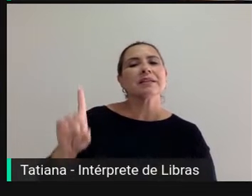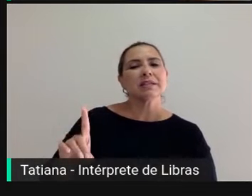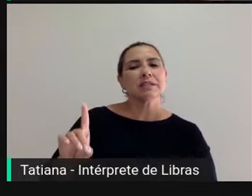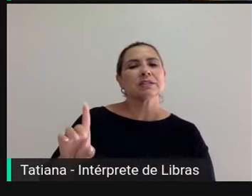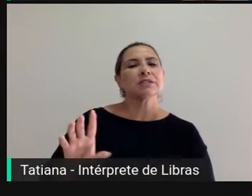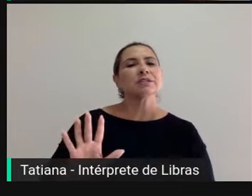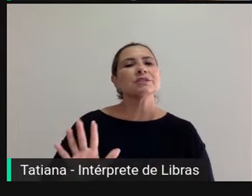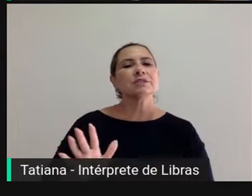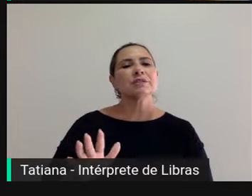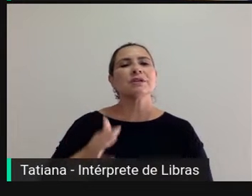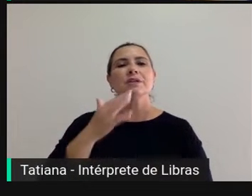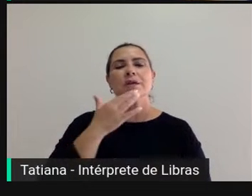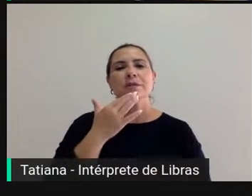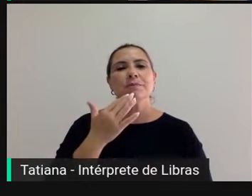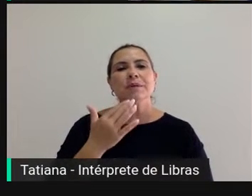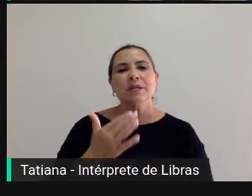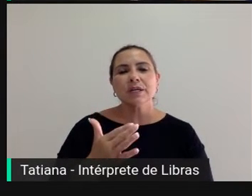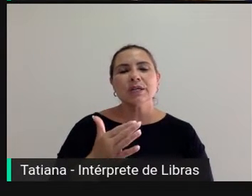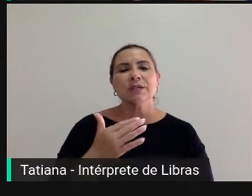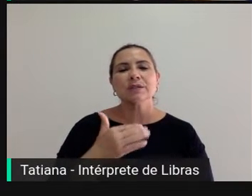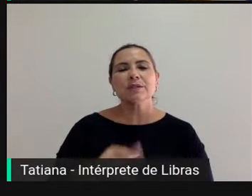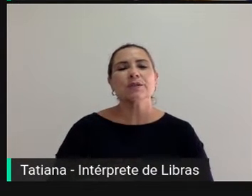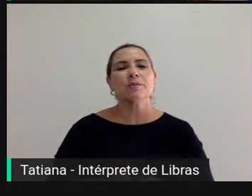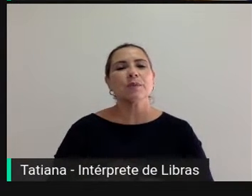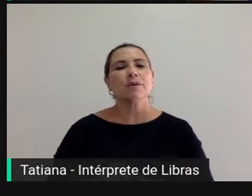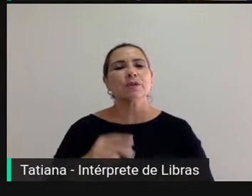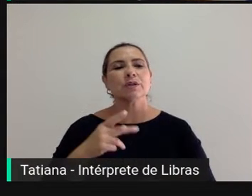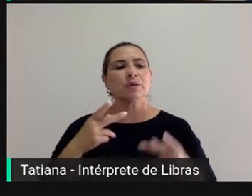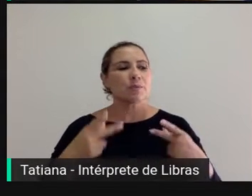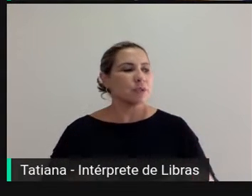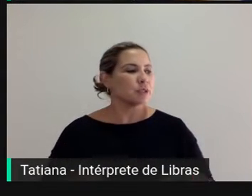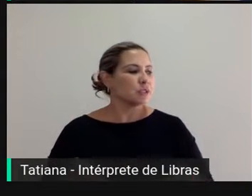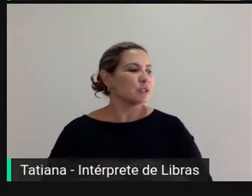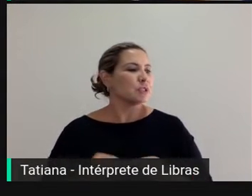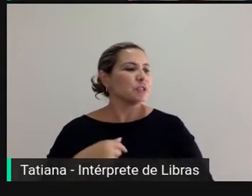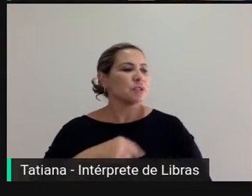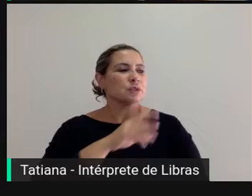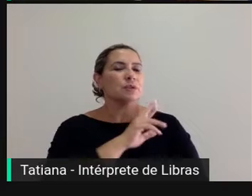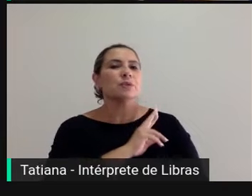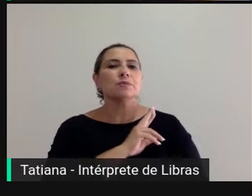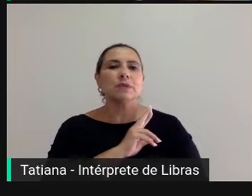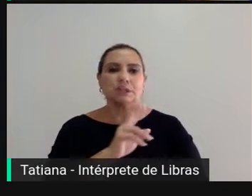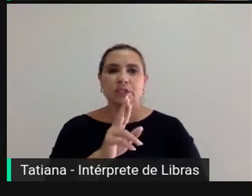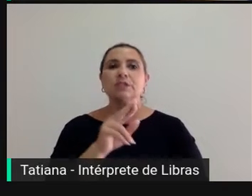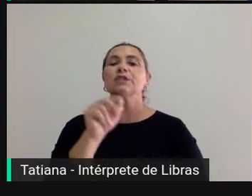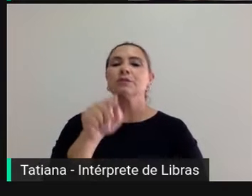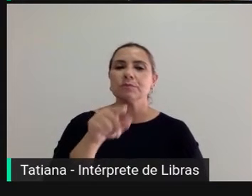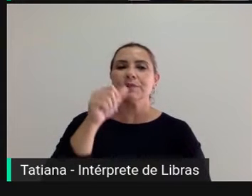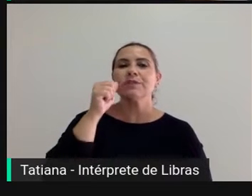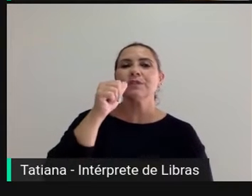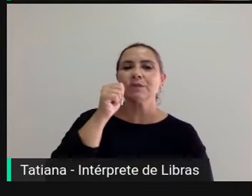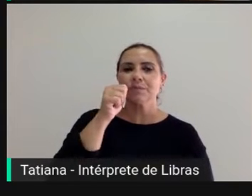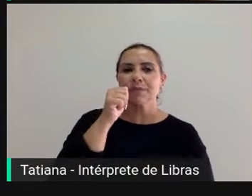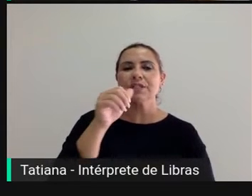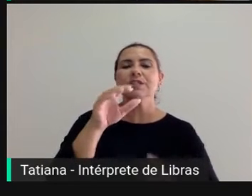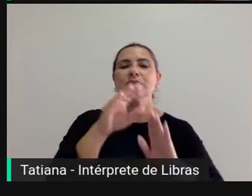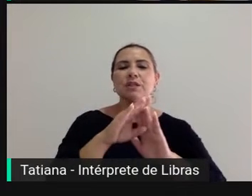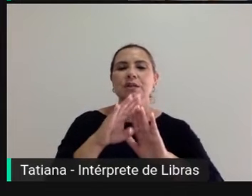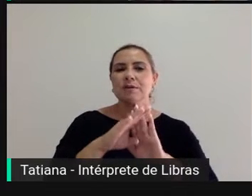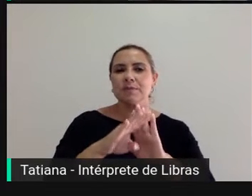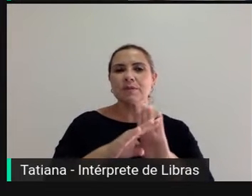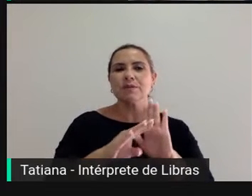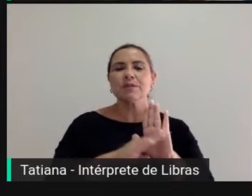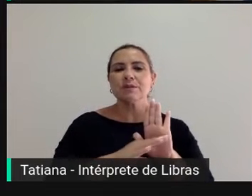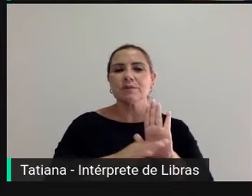contrário, elas pegam para si e consideram, de fato, que são representantes de mulheres, que têm as pautas voltadas para